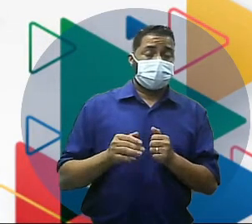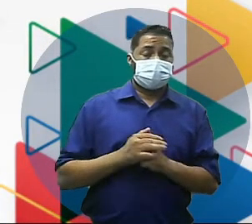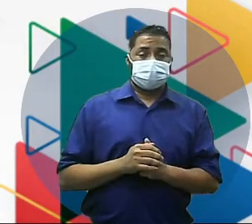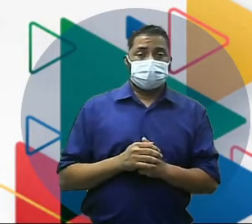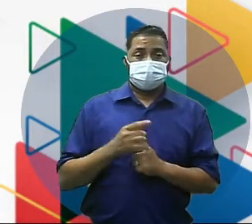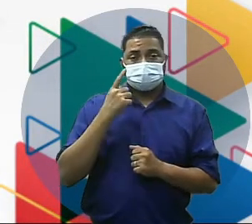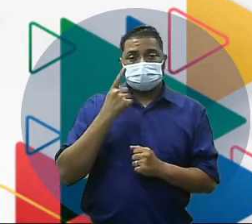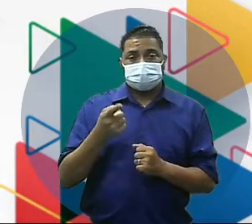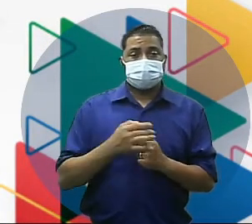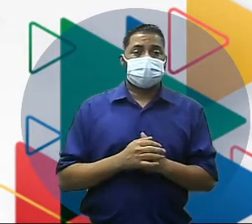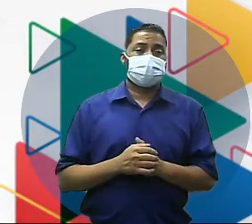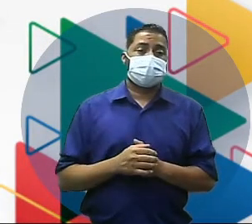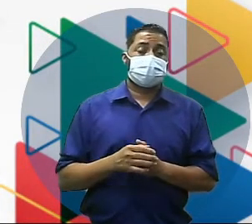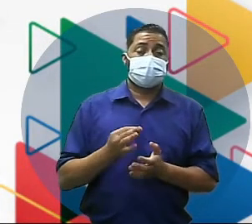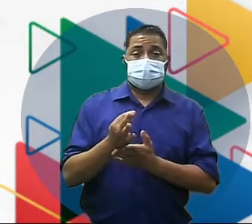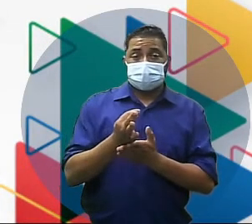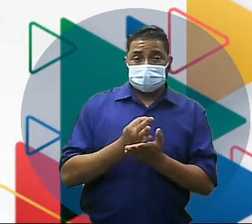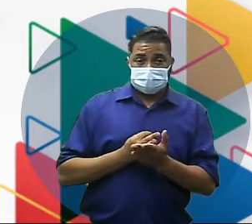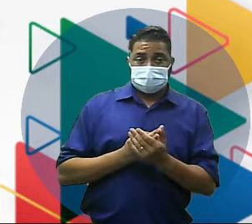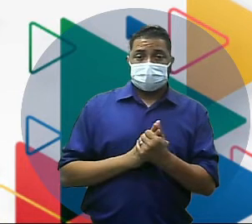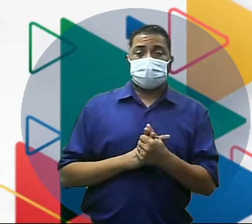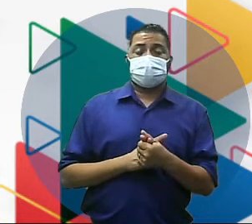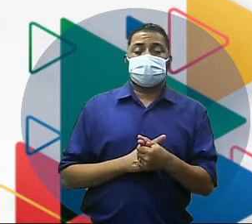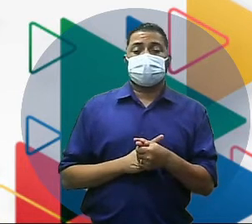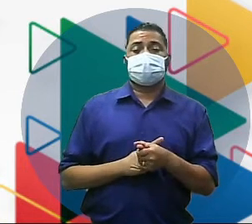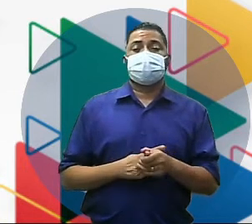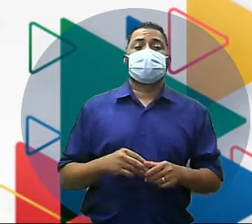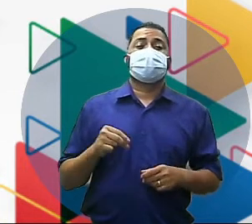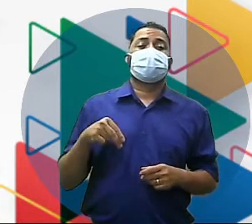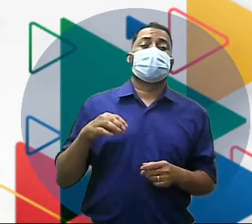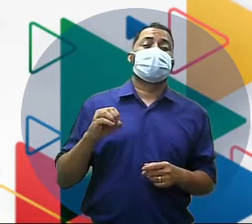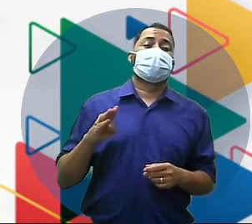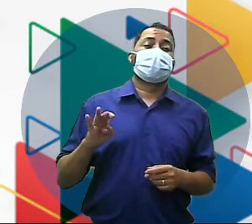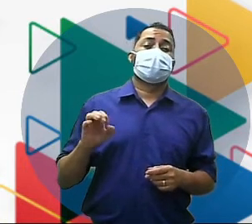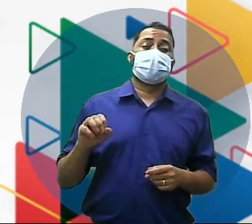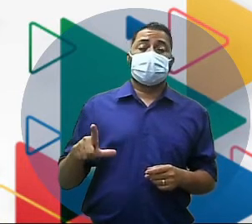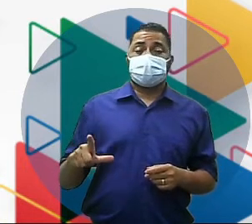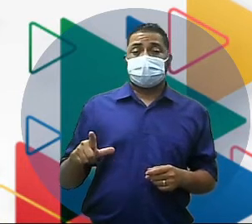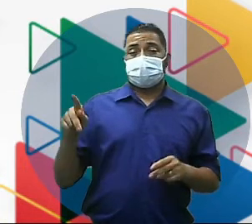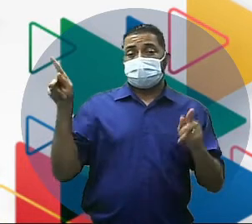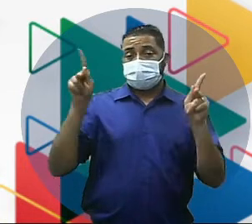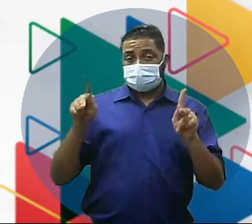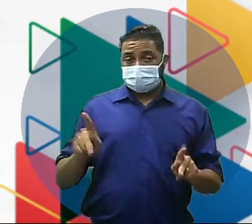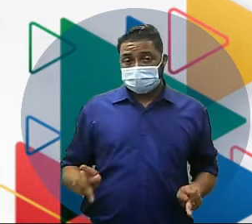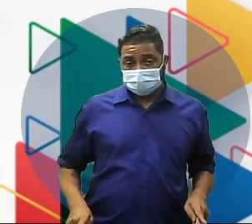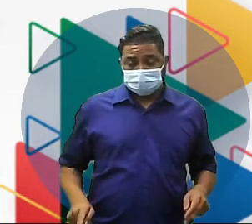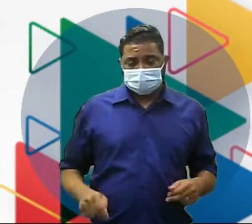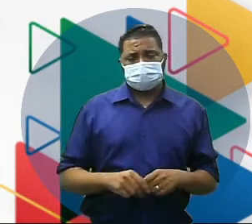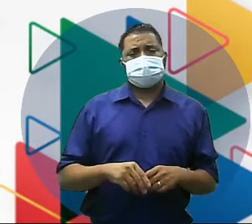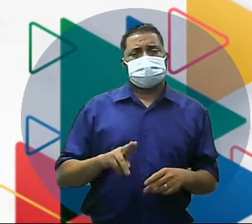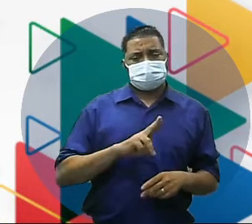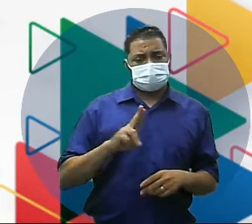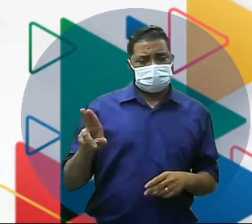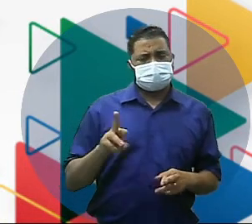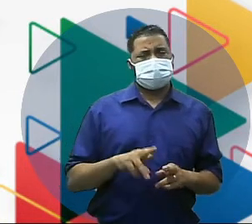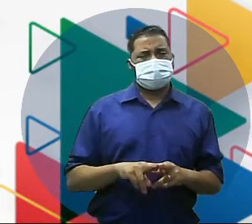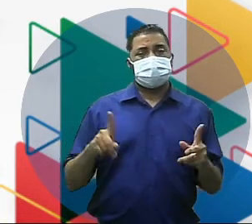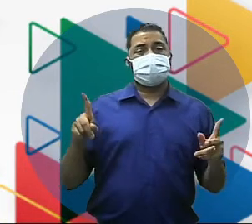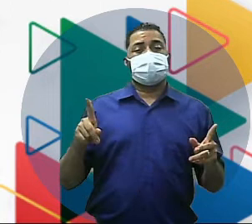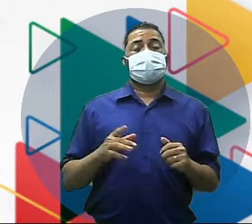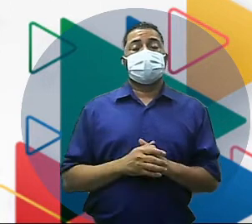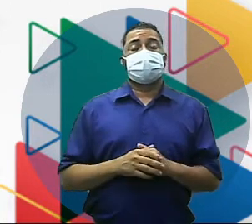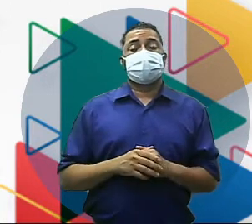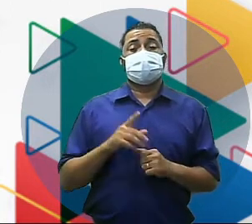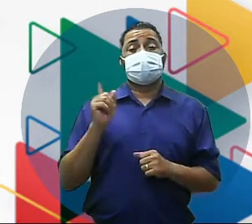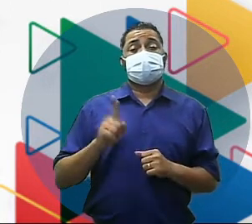Olha aí, ó. O texto em questão do Nobel da Paz, Amós Oz, nome até bem diferente, hein? É